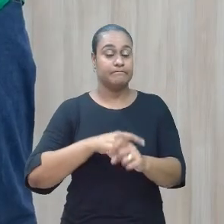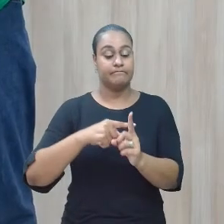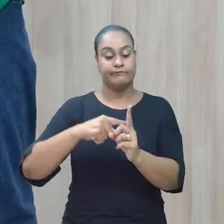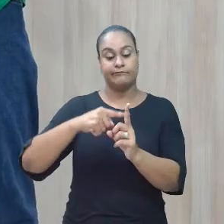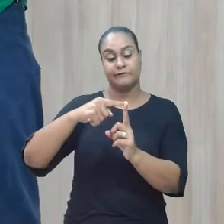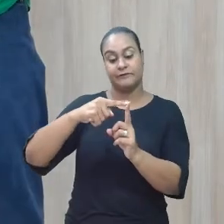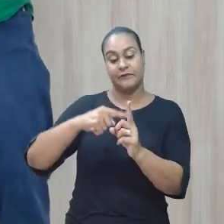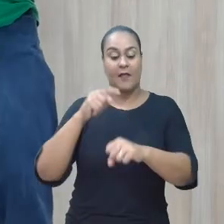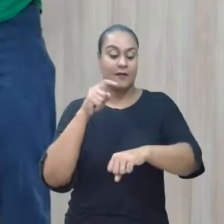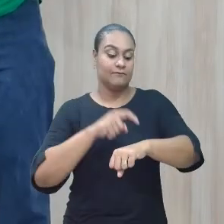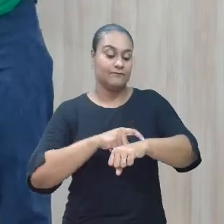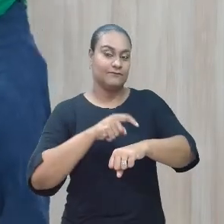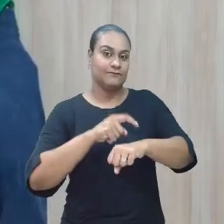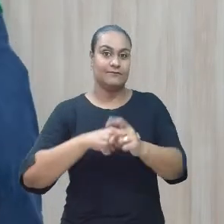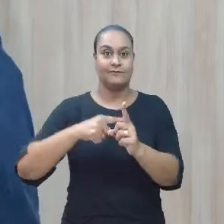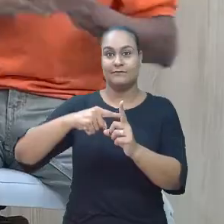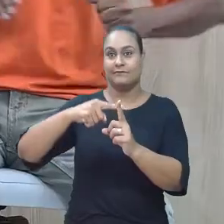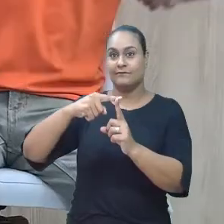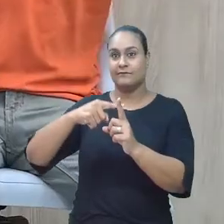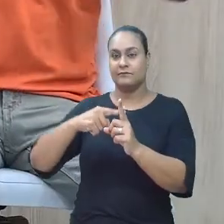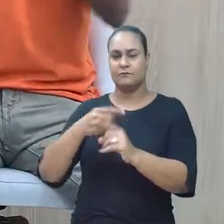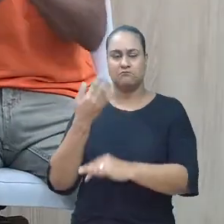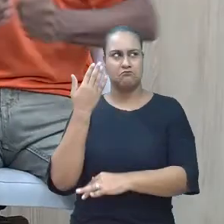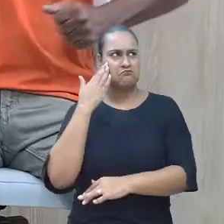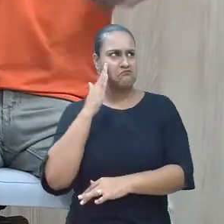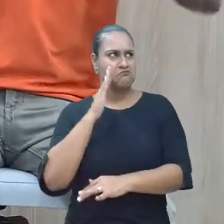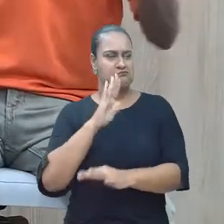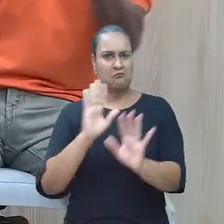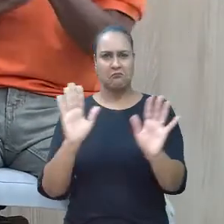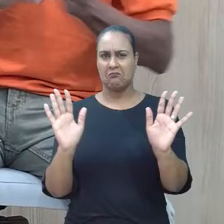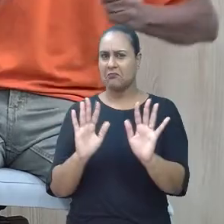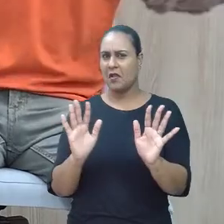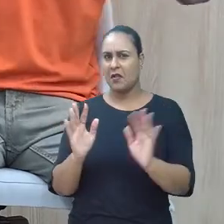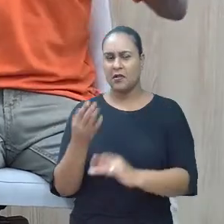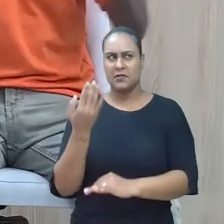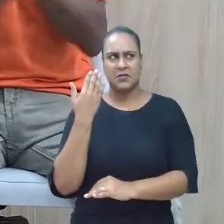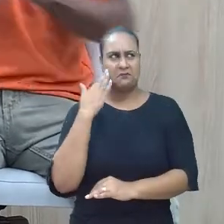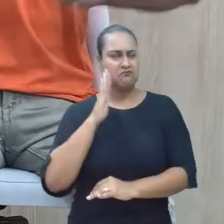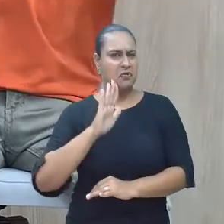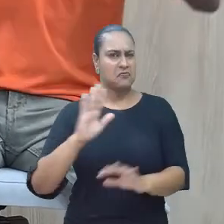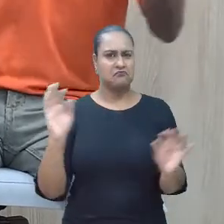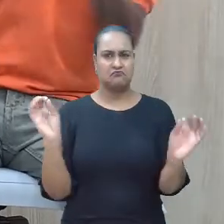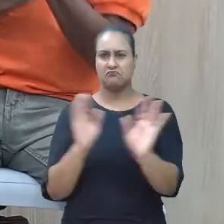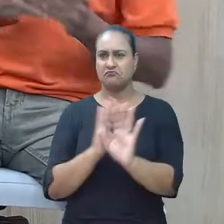Tempo e clima, eu não sei não,